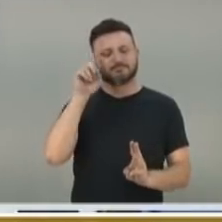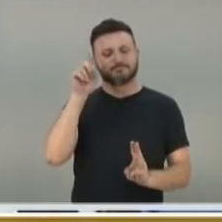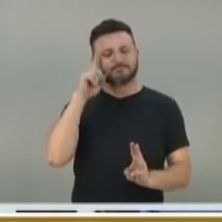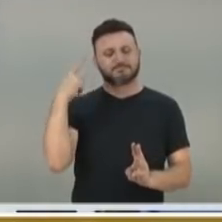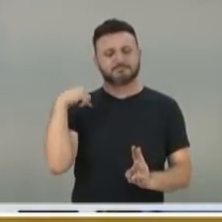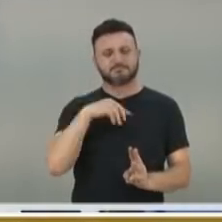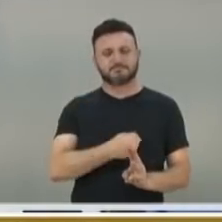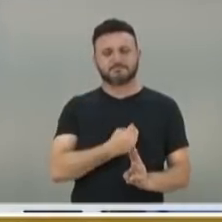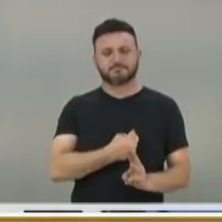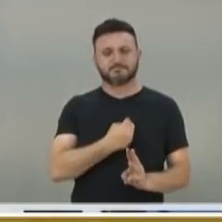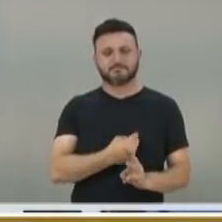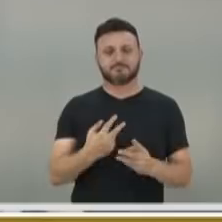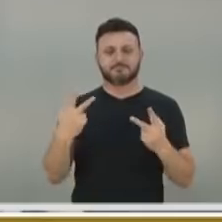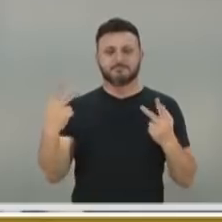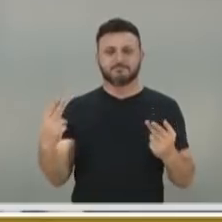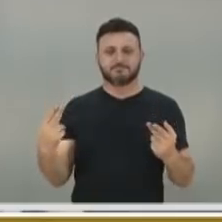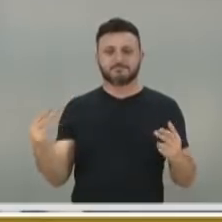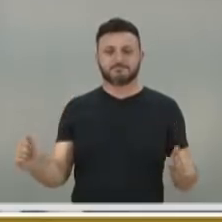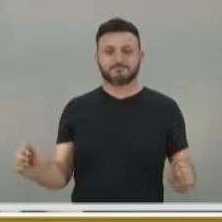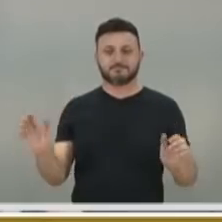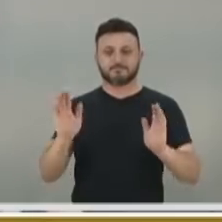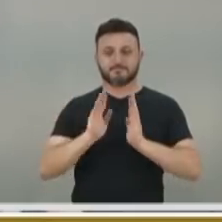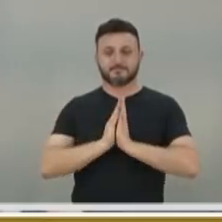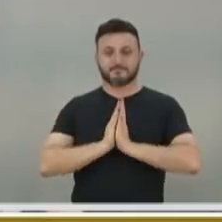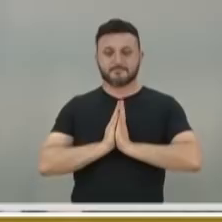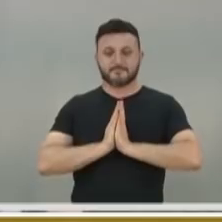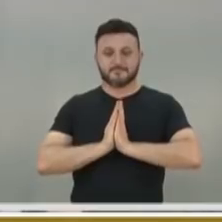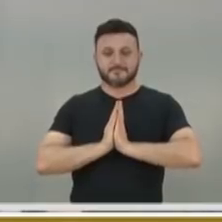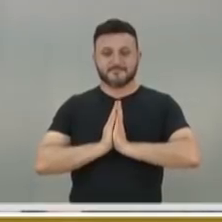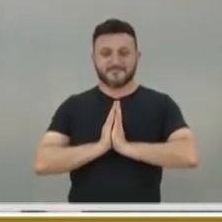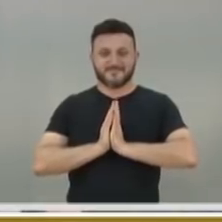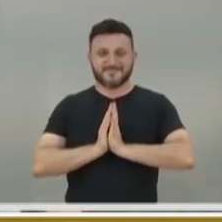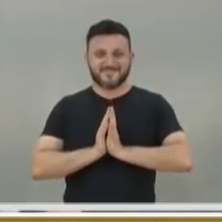nossas vidas. Amém.